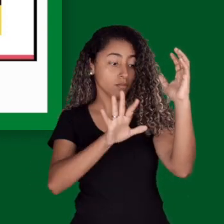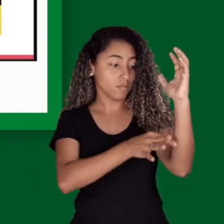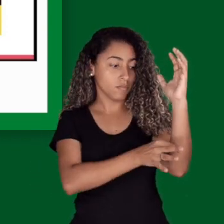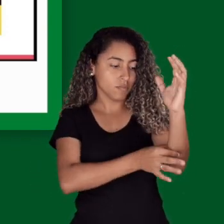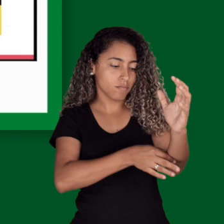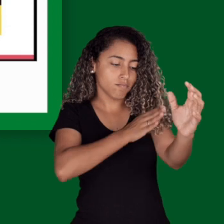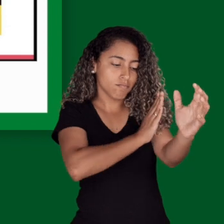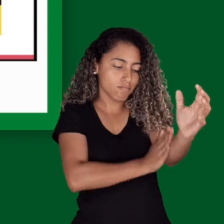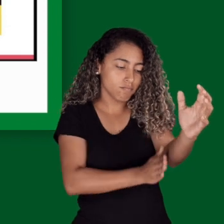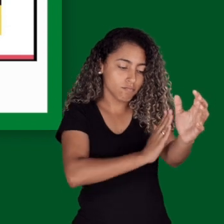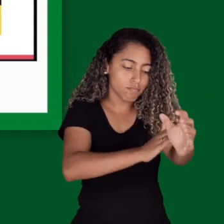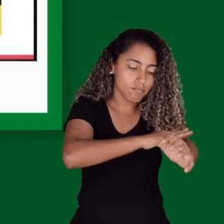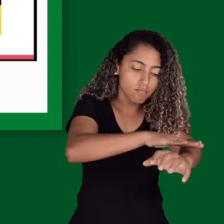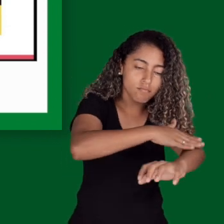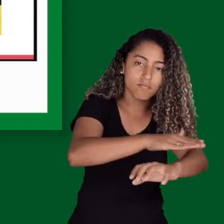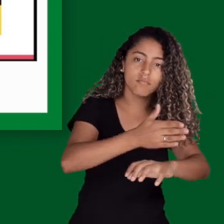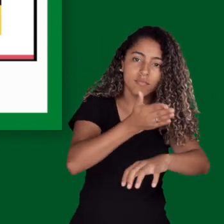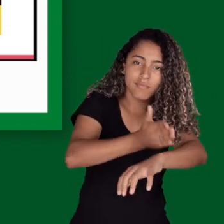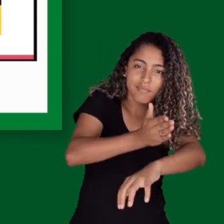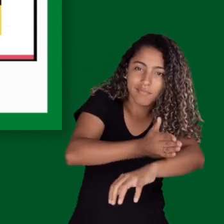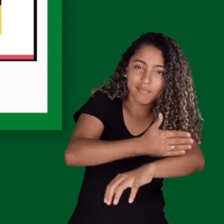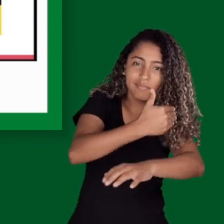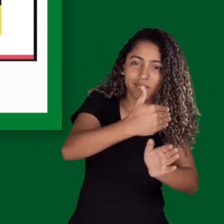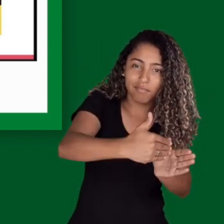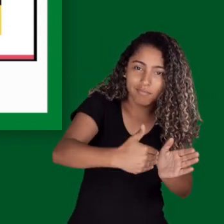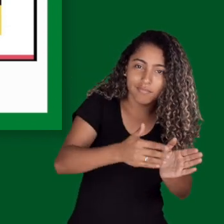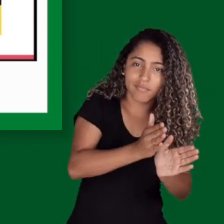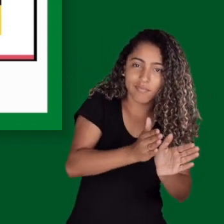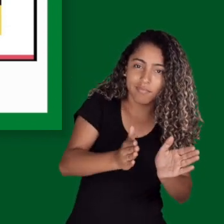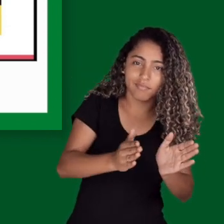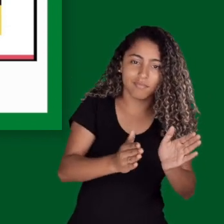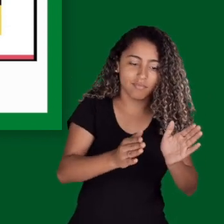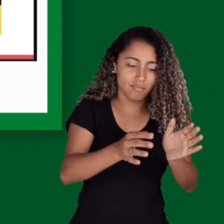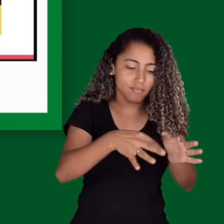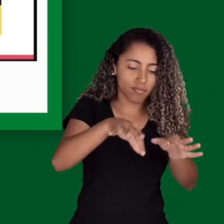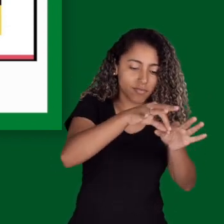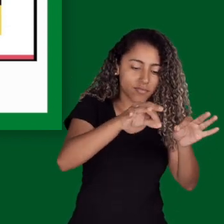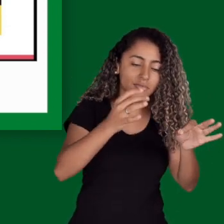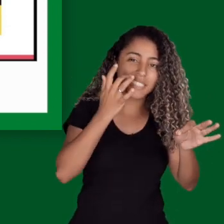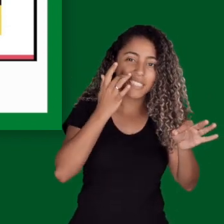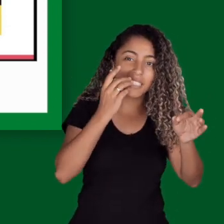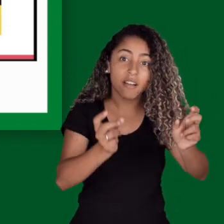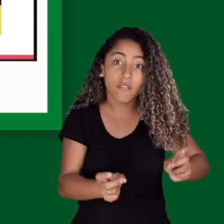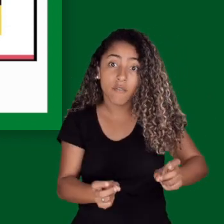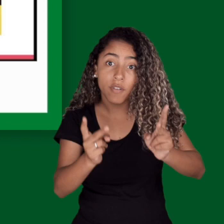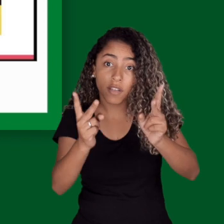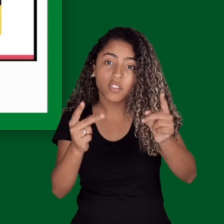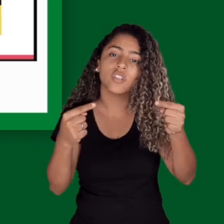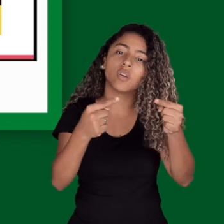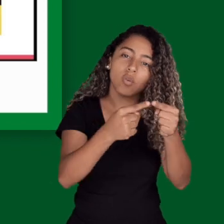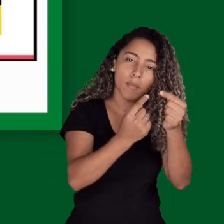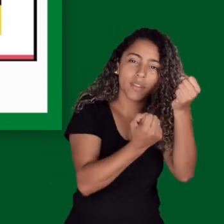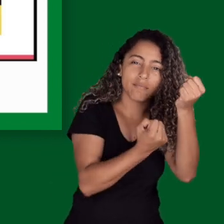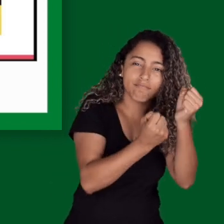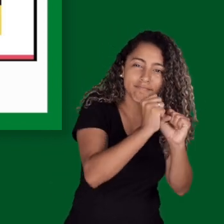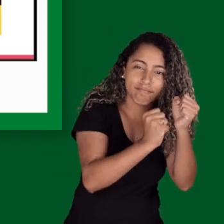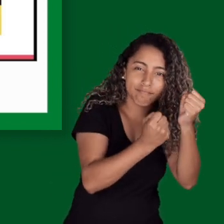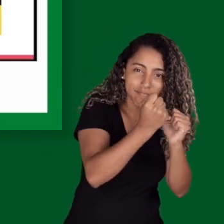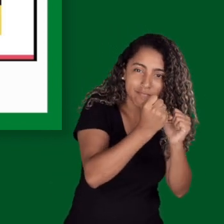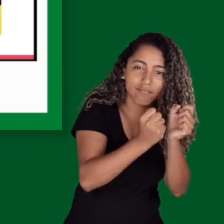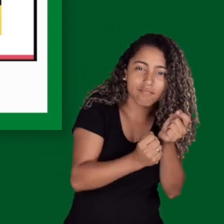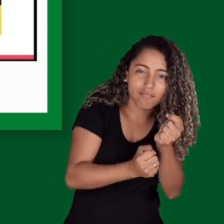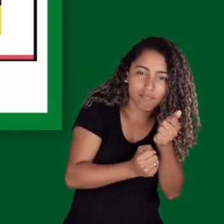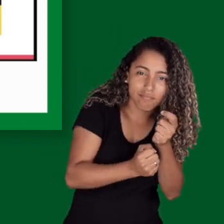in natura, mas ao ser descascado, picado e embalado para venda, ele se tornou um alimento